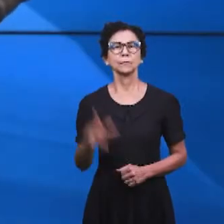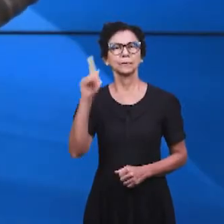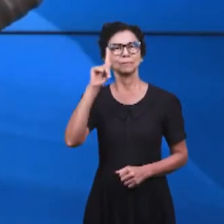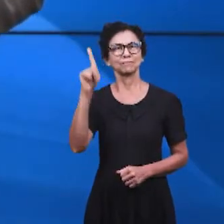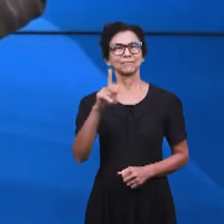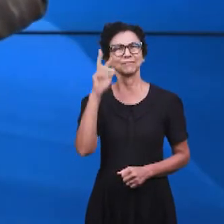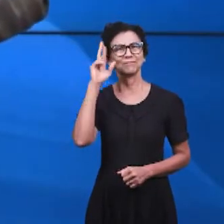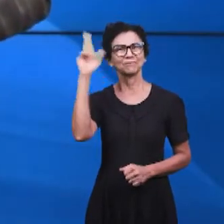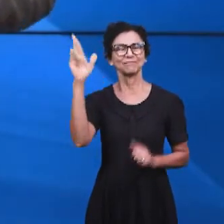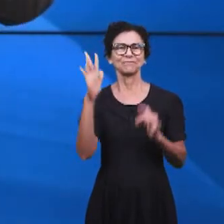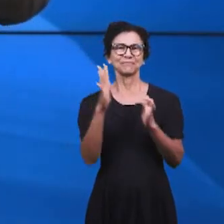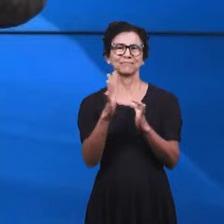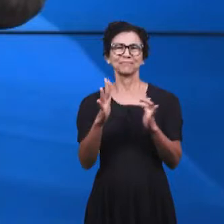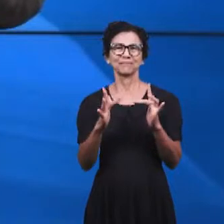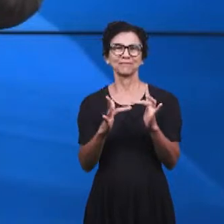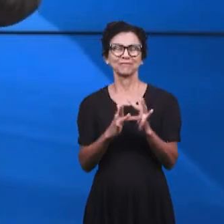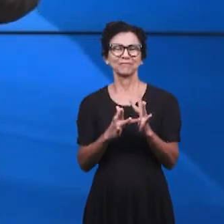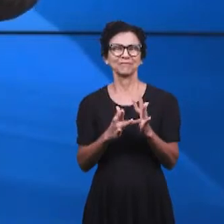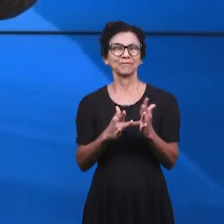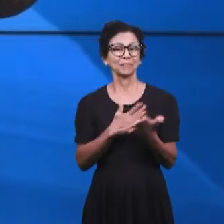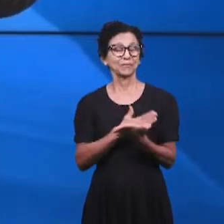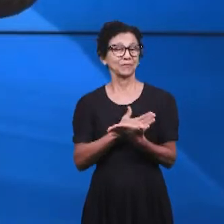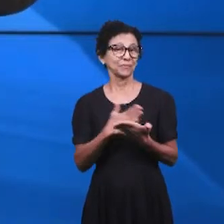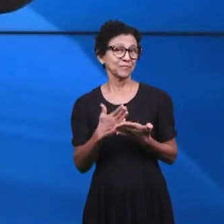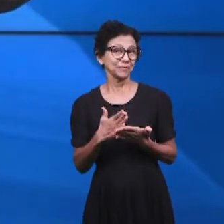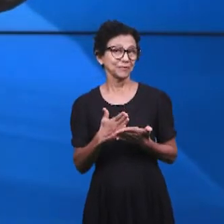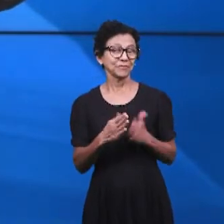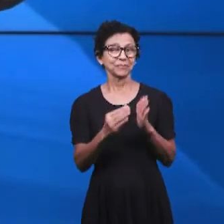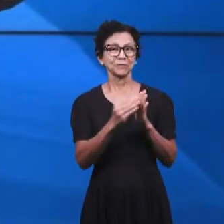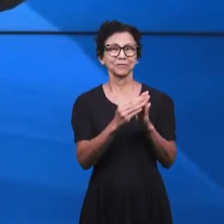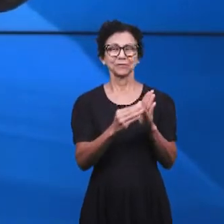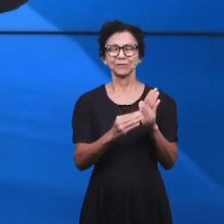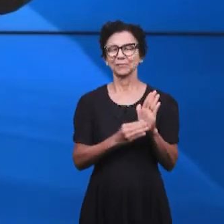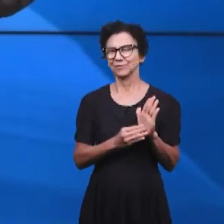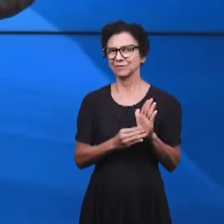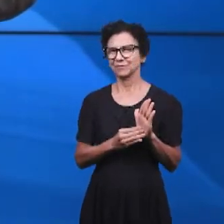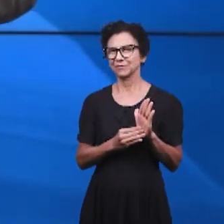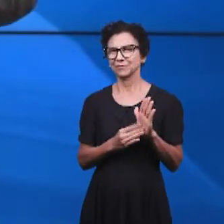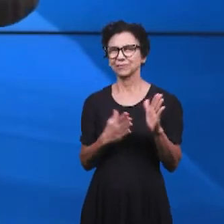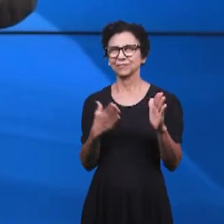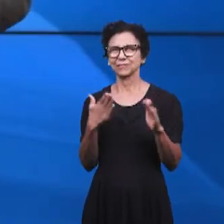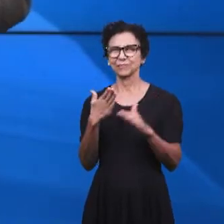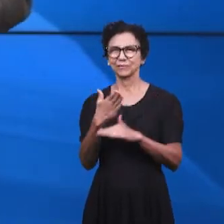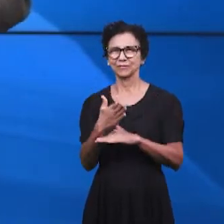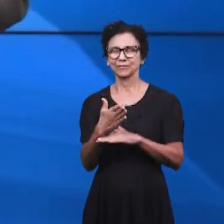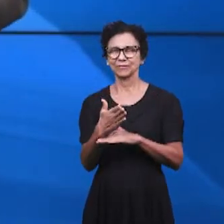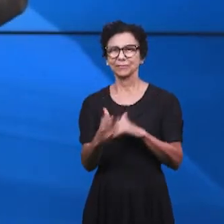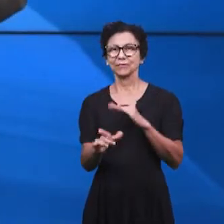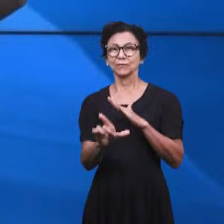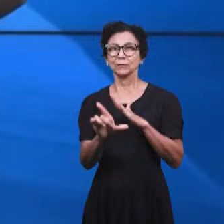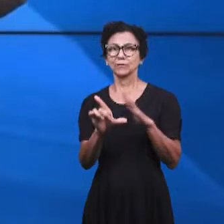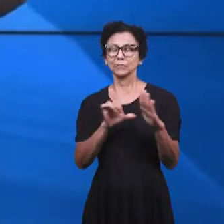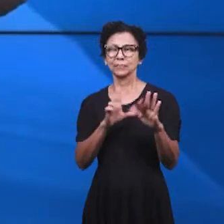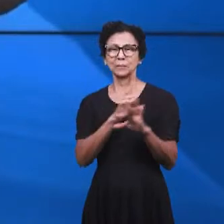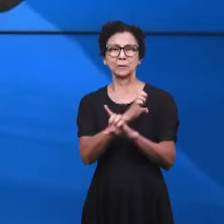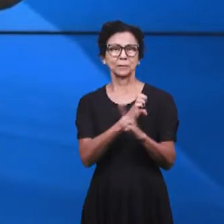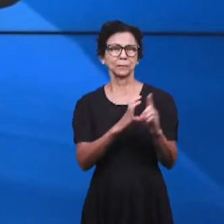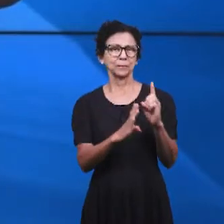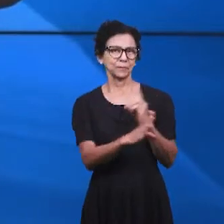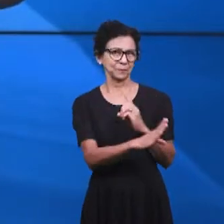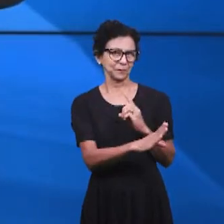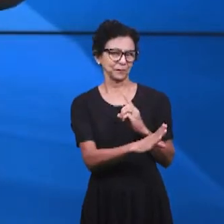paz do Senhor Jesus, nós estamos começando esse conteúdo que vai ao ar um pouquinho antes da Escola Bíblica